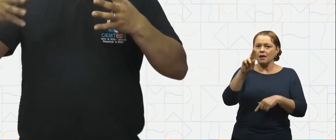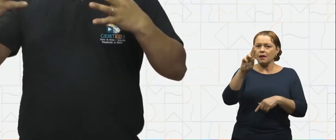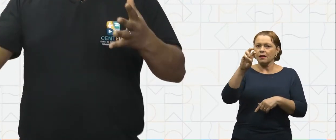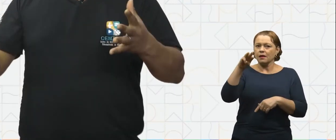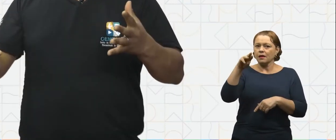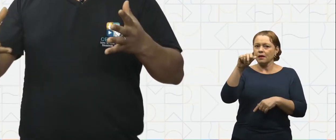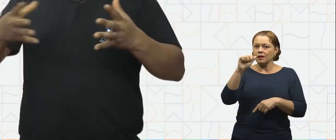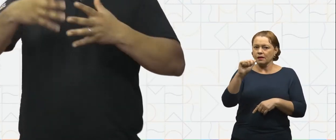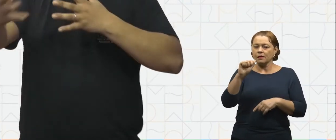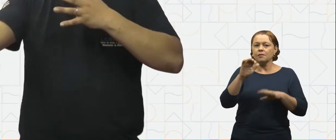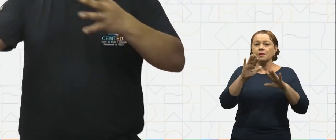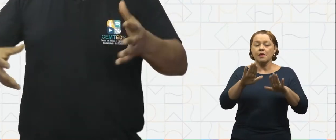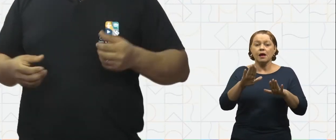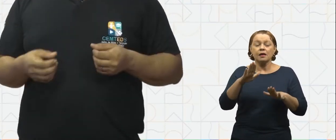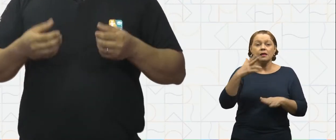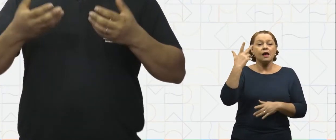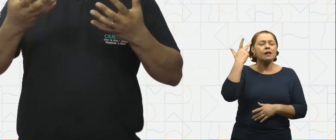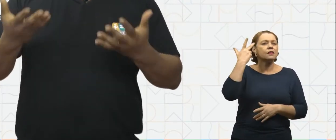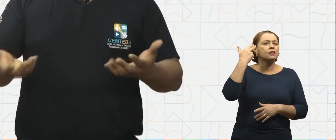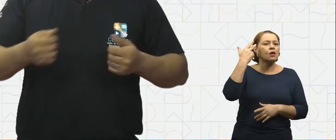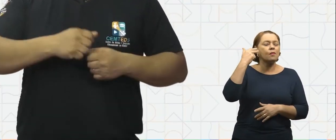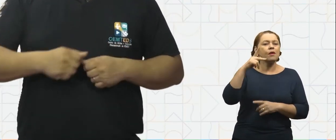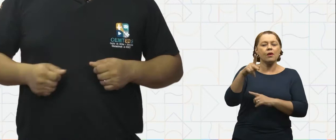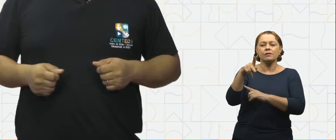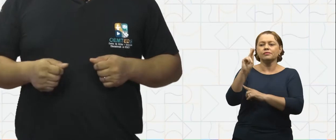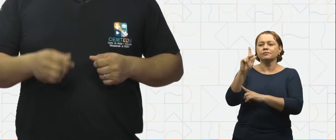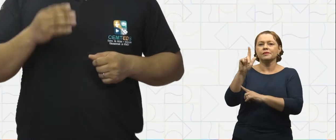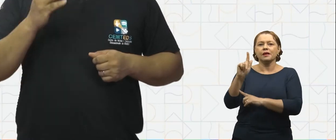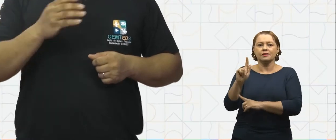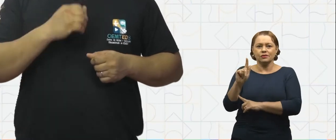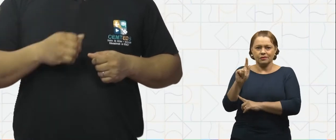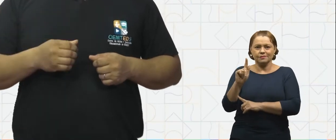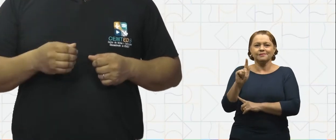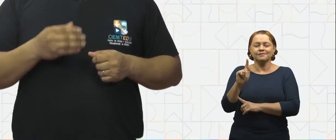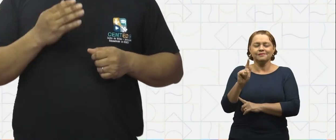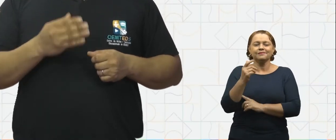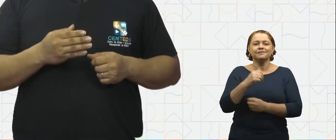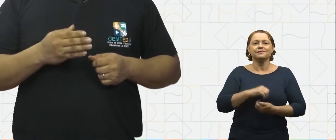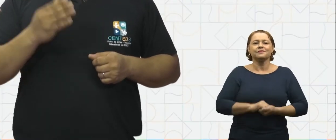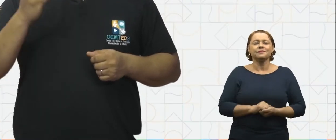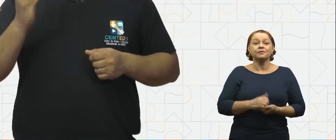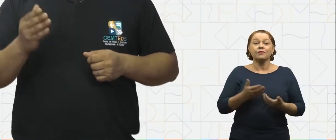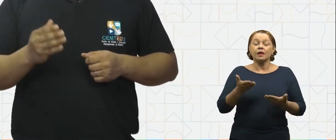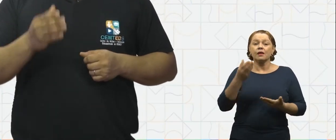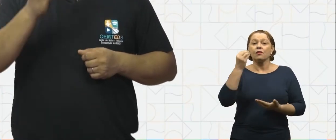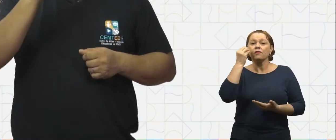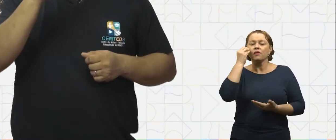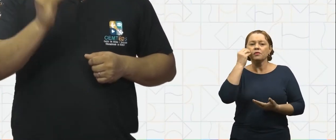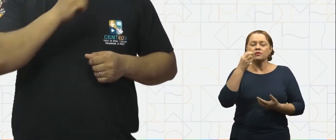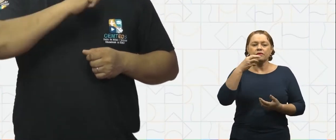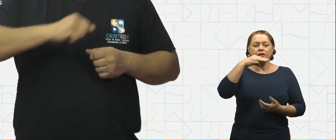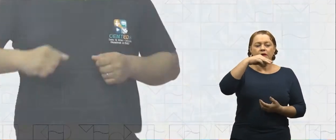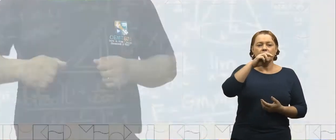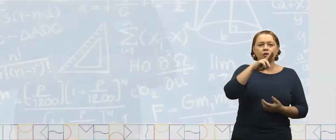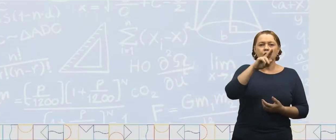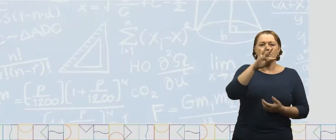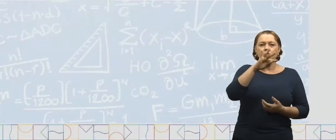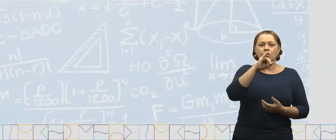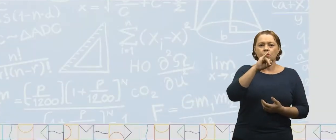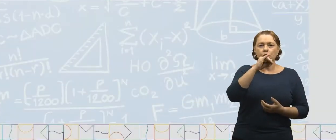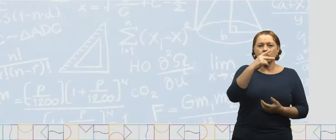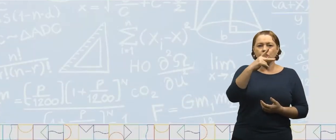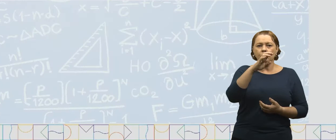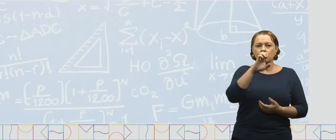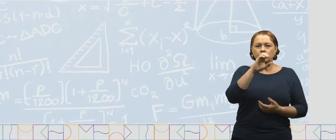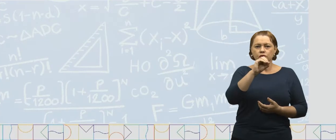mais comum entre elas é o quilograma. Vamos ver os seus múltiplos e submúltiplos agora. Lembrando